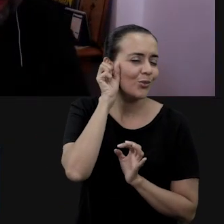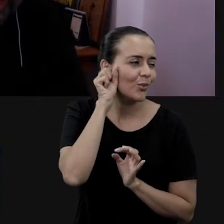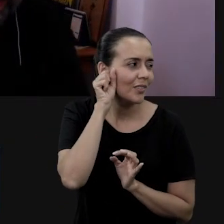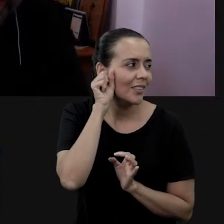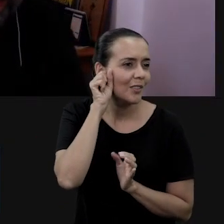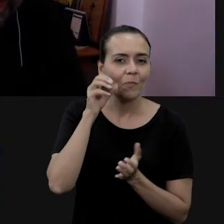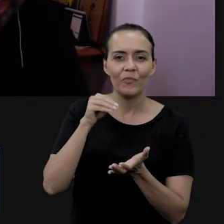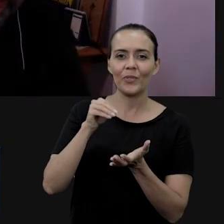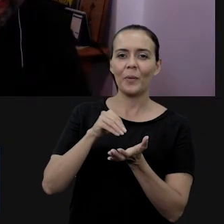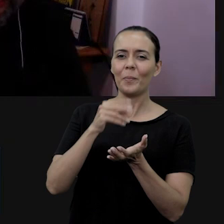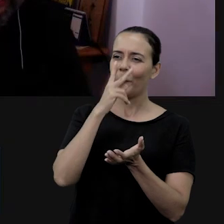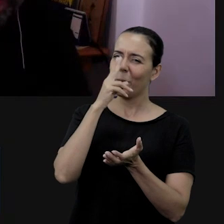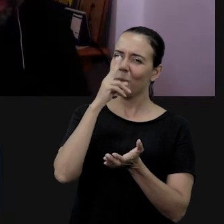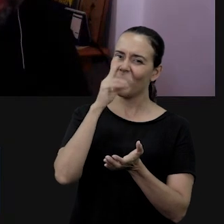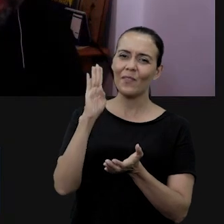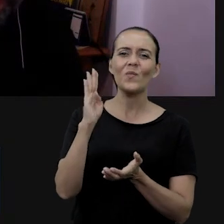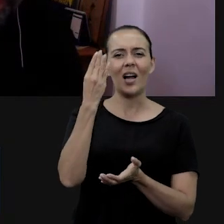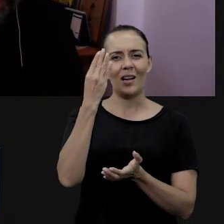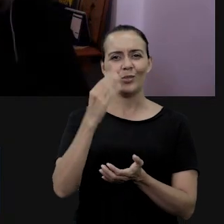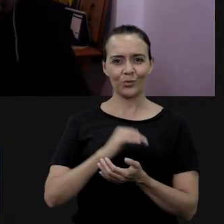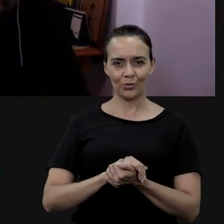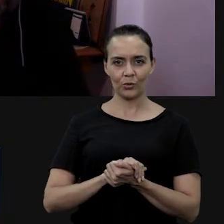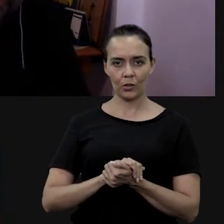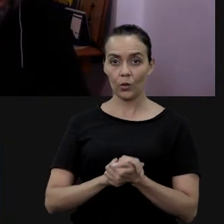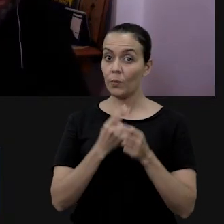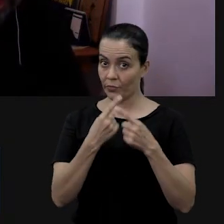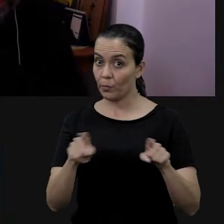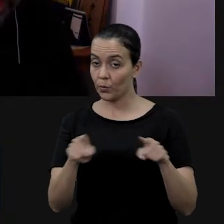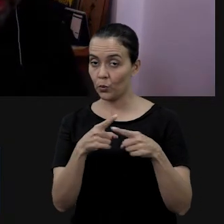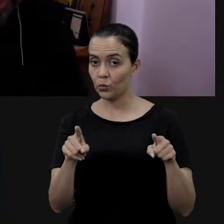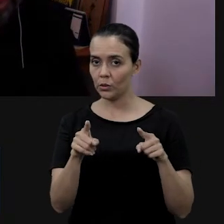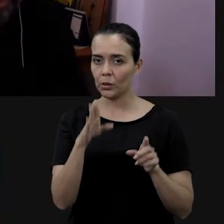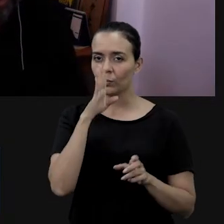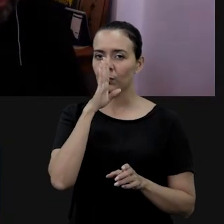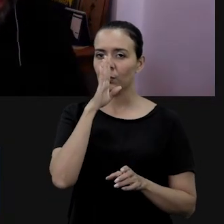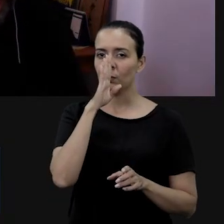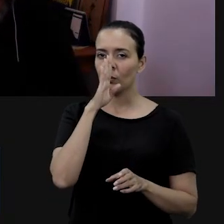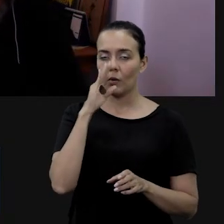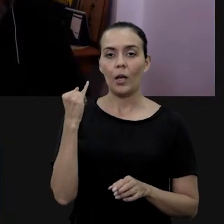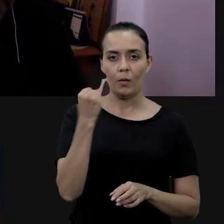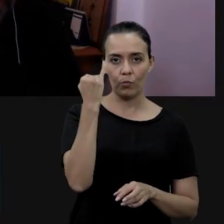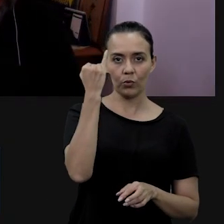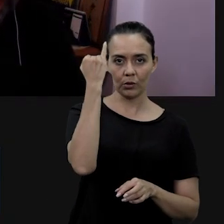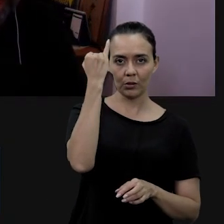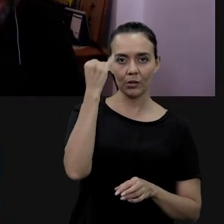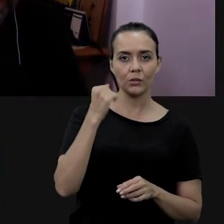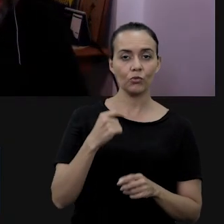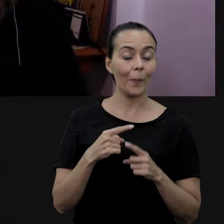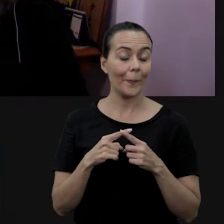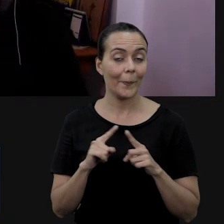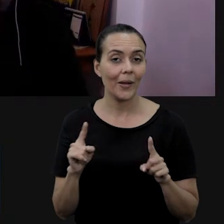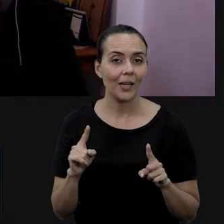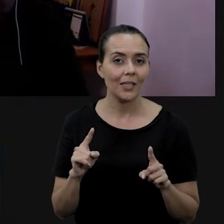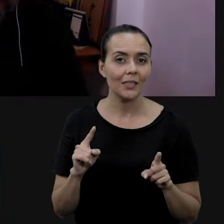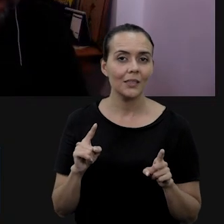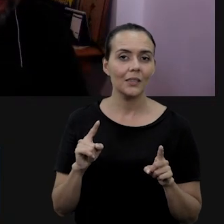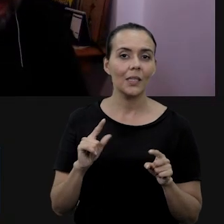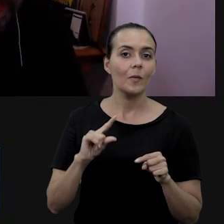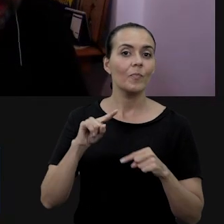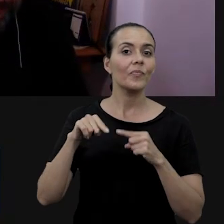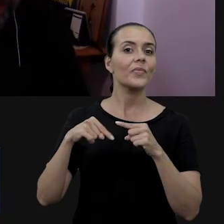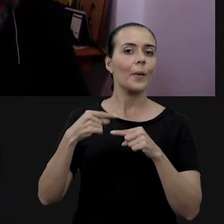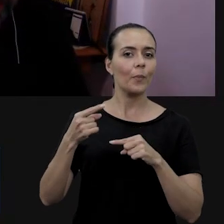Eu não Não sei. fica real, né? Não, não fica tão real, né? Na música, o silêncio é importante para essa captação e